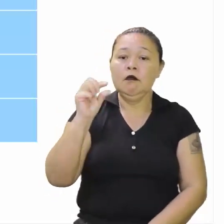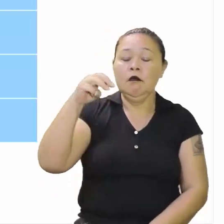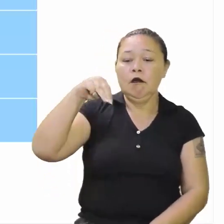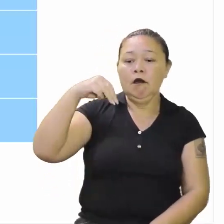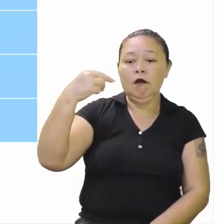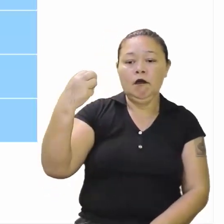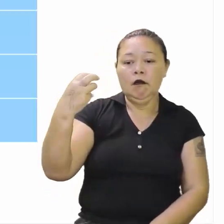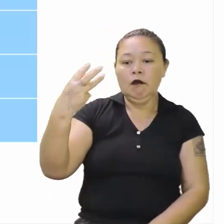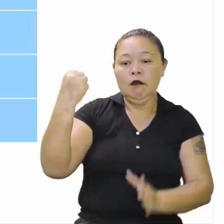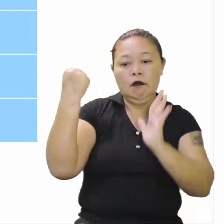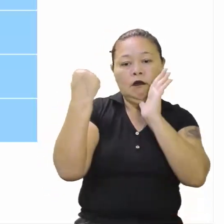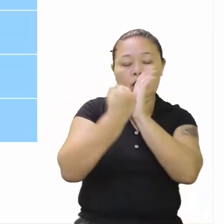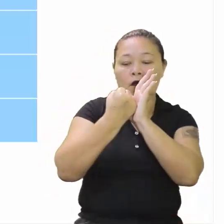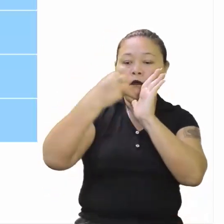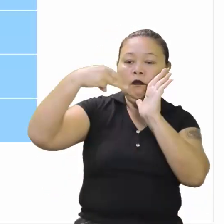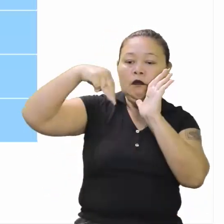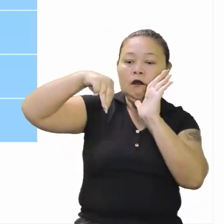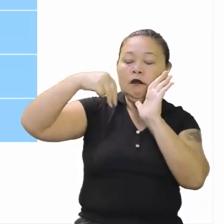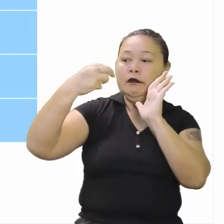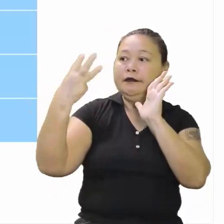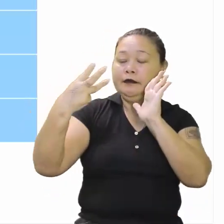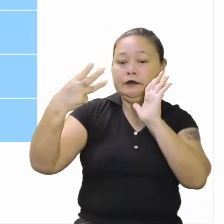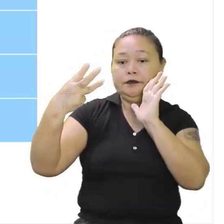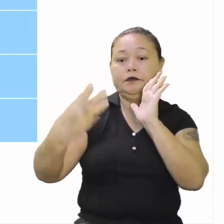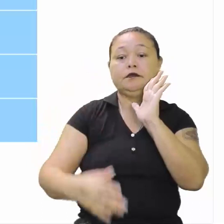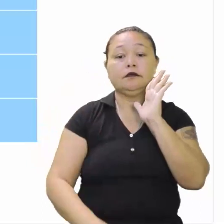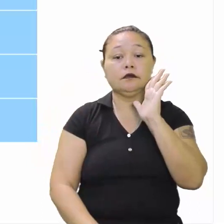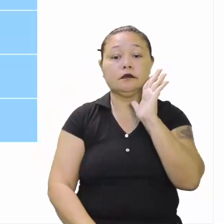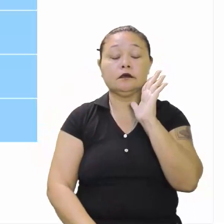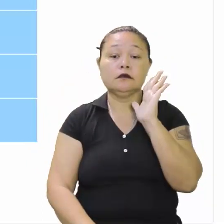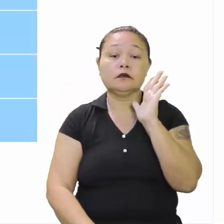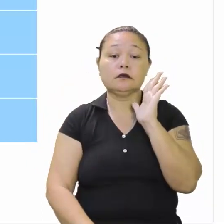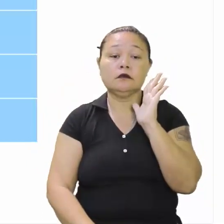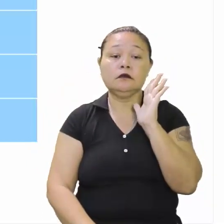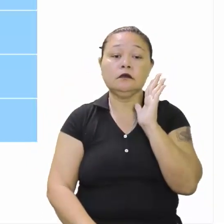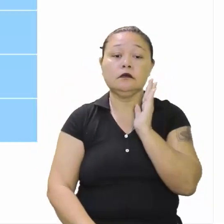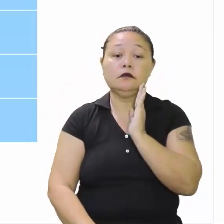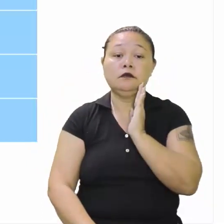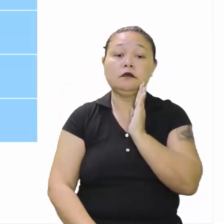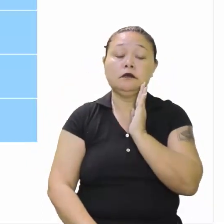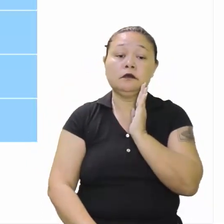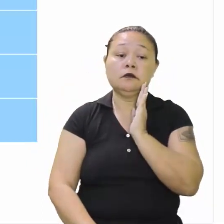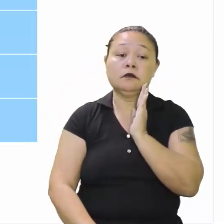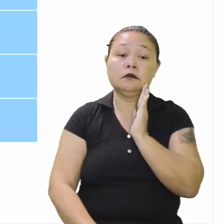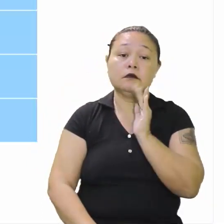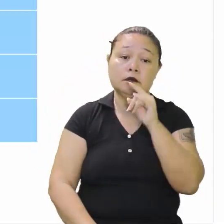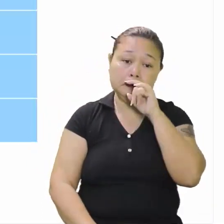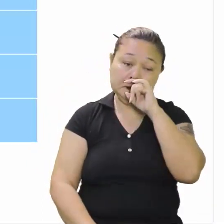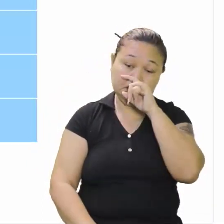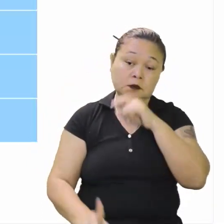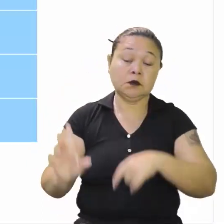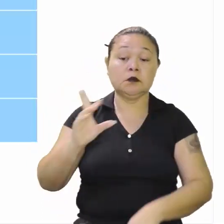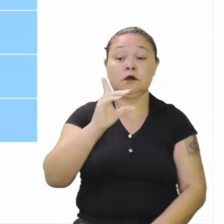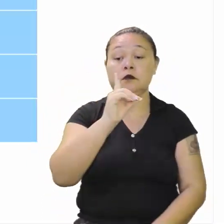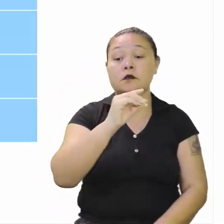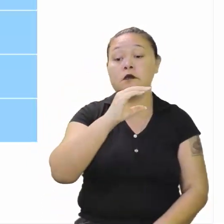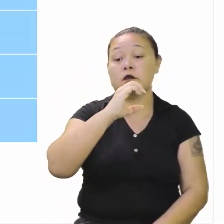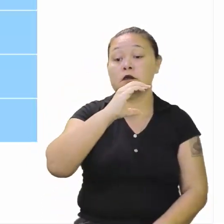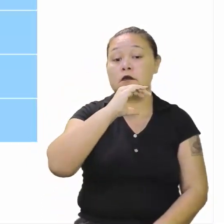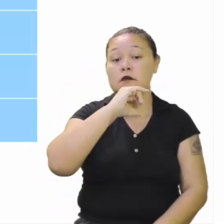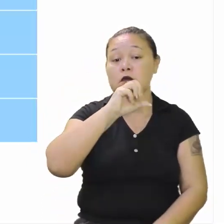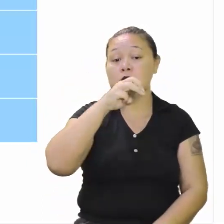eu simbolizo, que tem o símbolo m minúsculo elevado à terceira potência. Decímetro